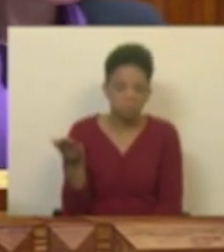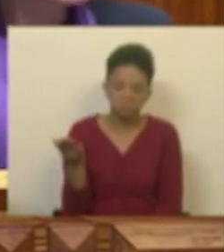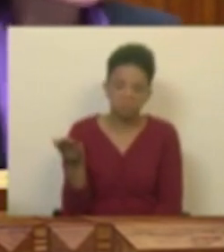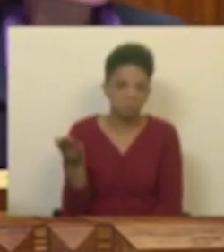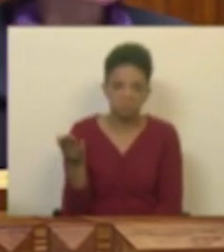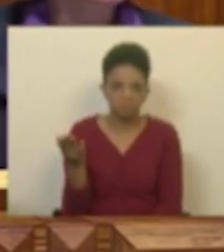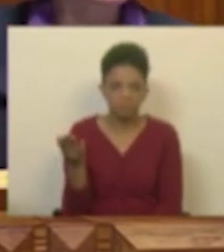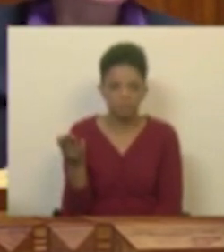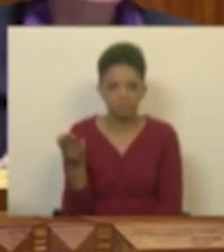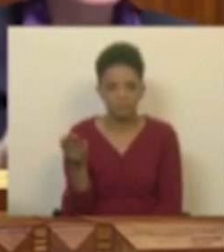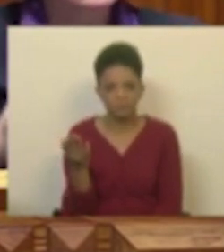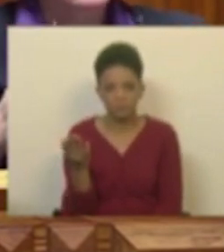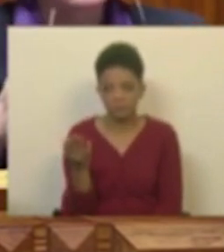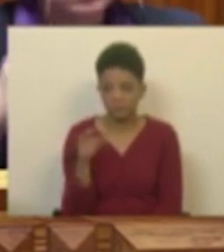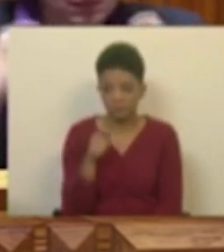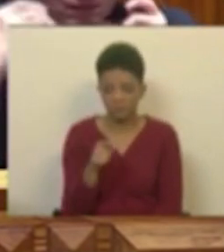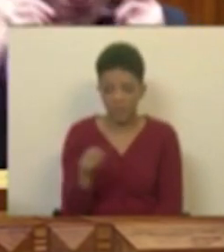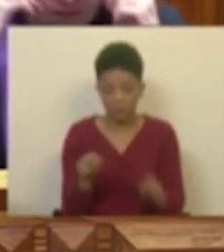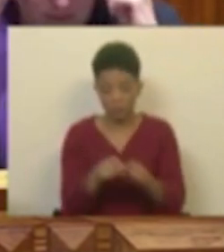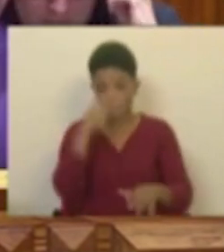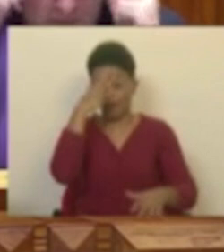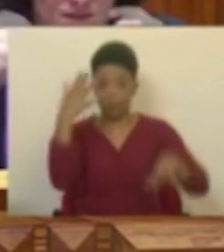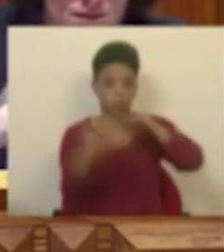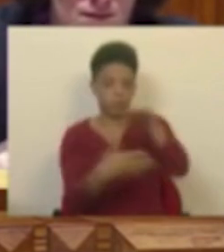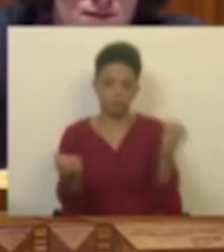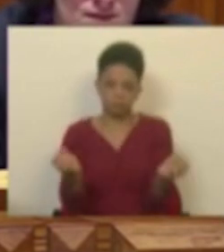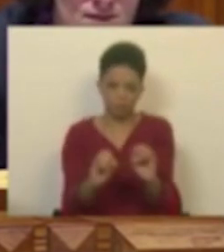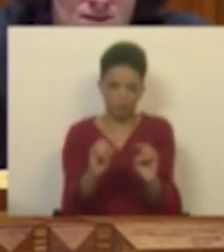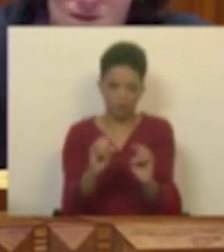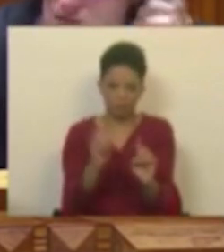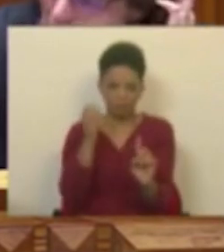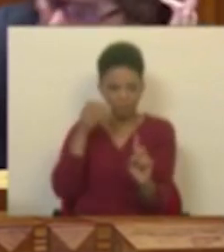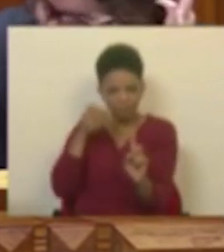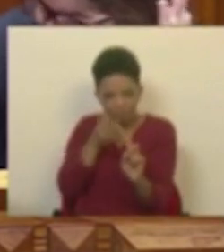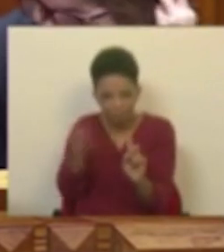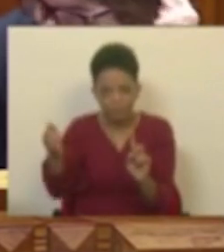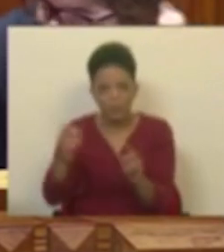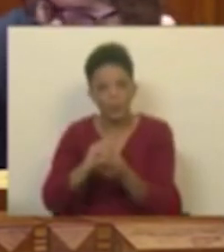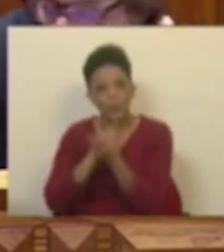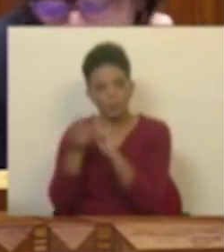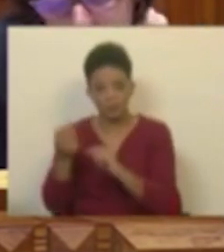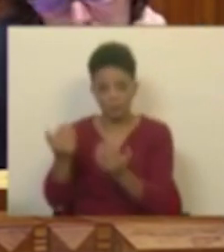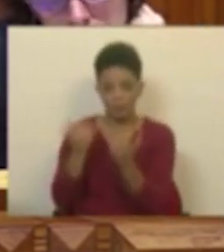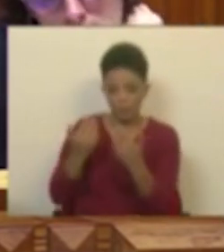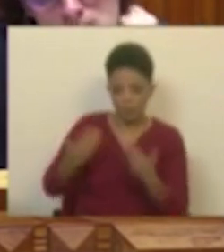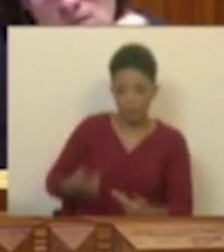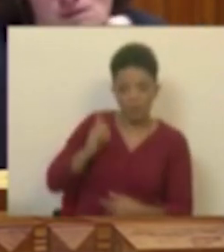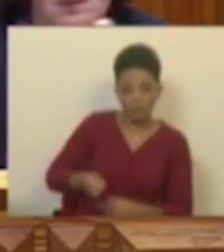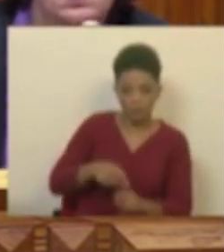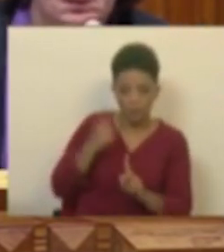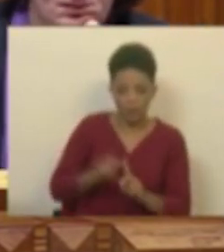apontam no sentido dessa catástrofe que indica. Pelo contrário, a indicação que temos neste momento é